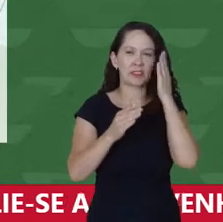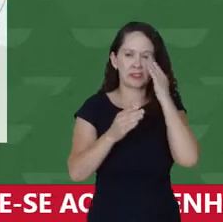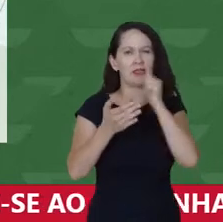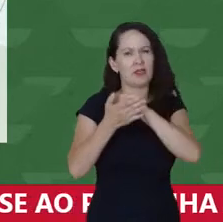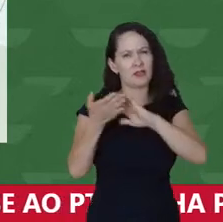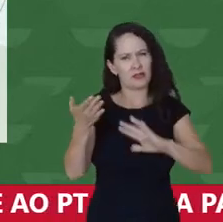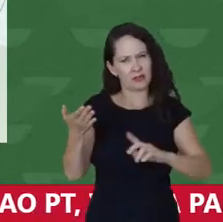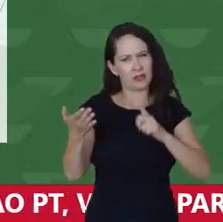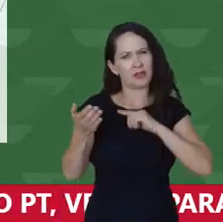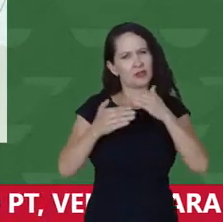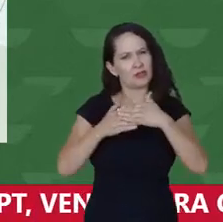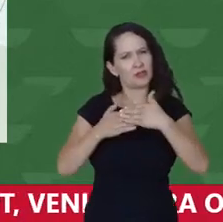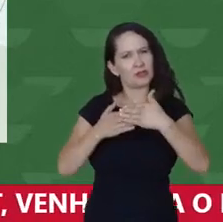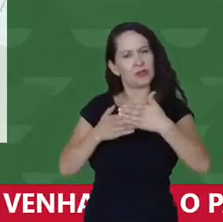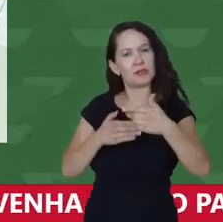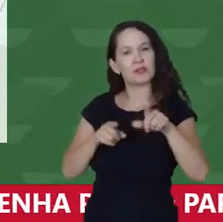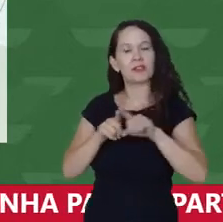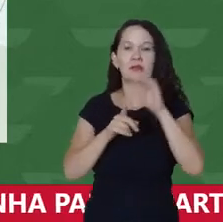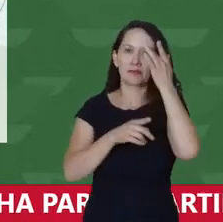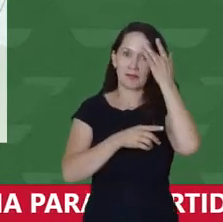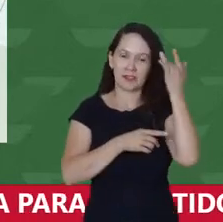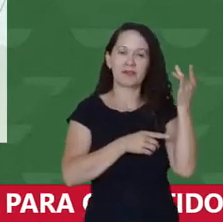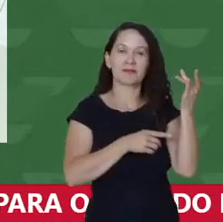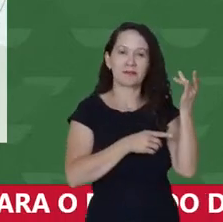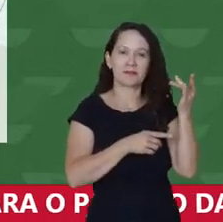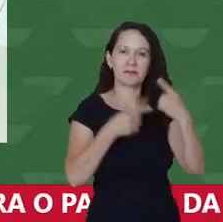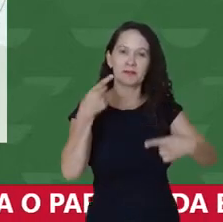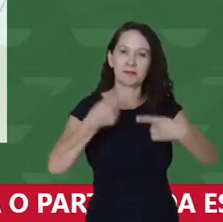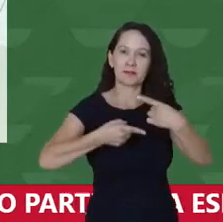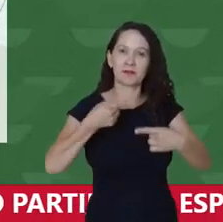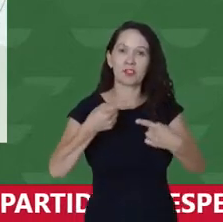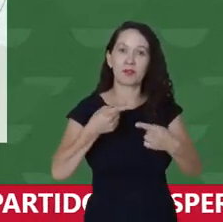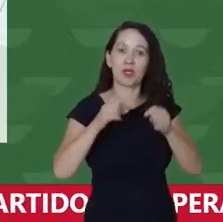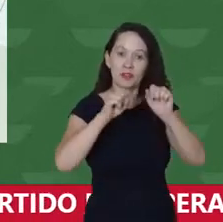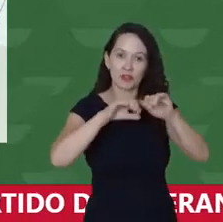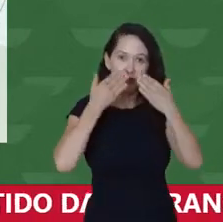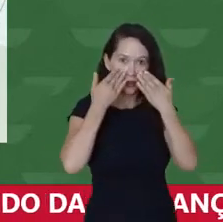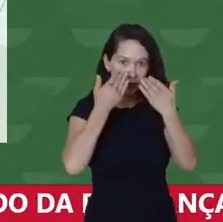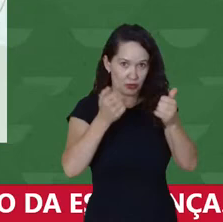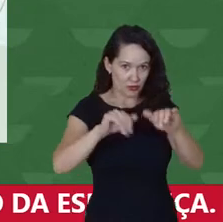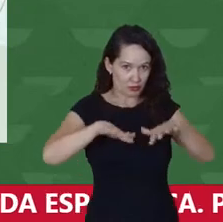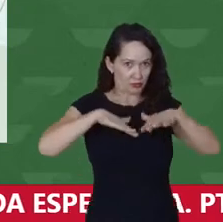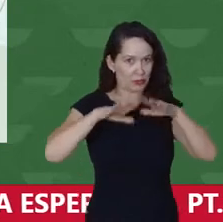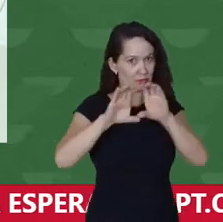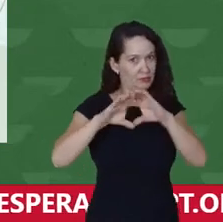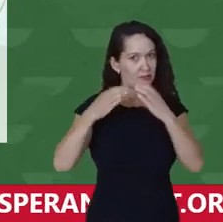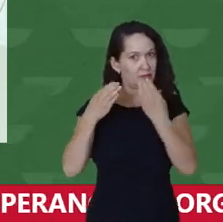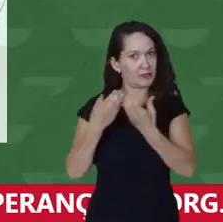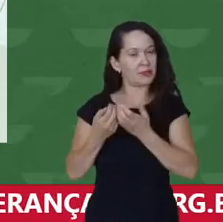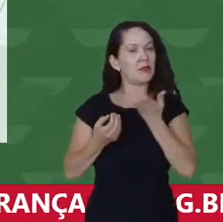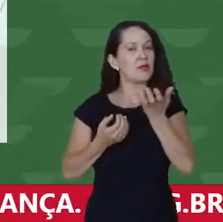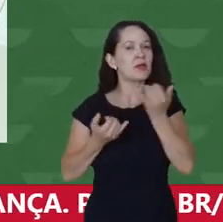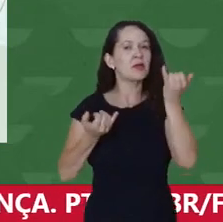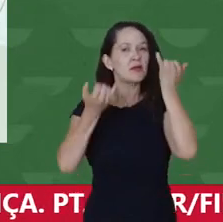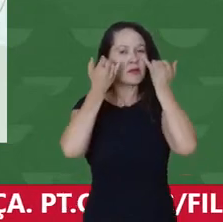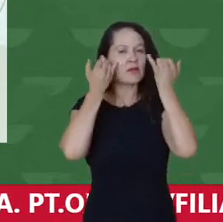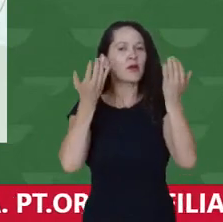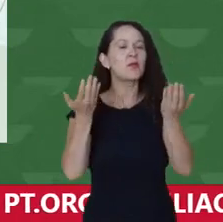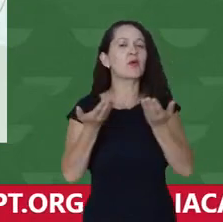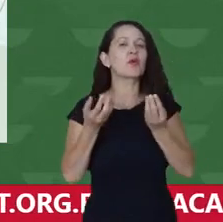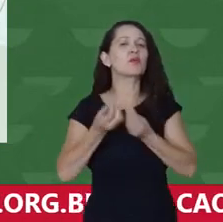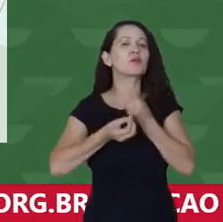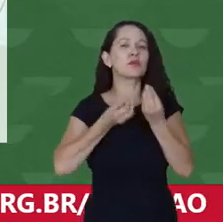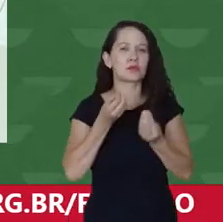atividades nos próximos dias, inclusive amanhã, né? Debates, audiência pública ainda da comissão. Então, quero que nos informe agora como é que